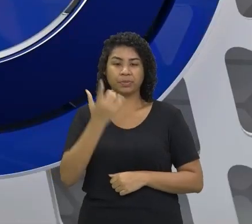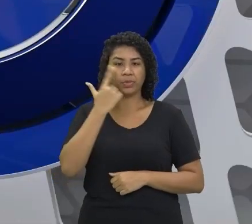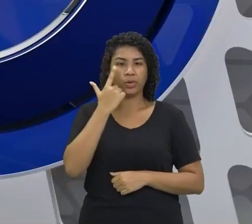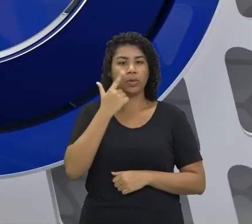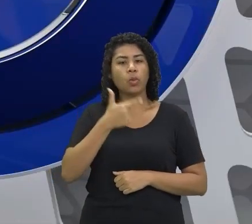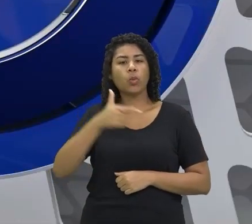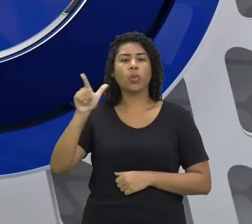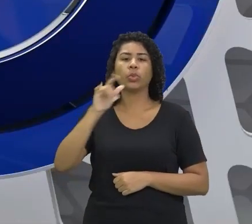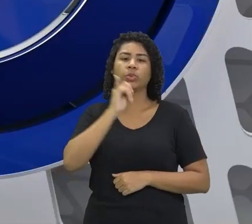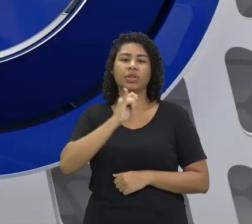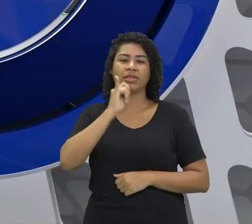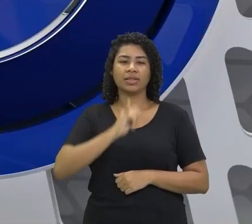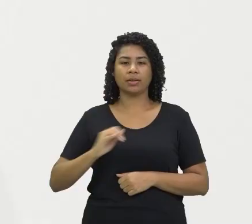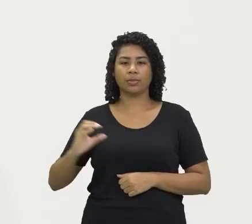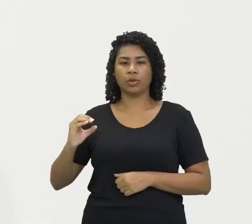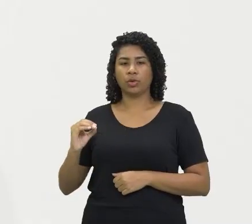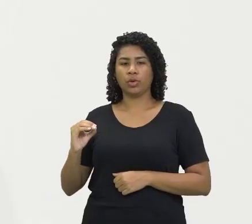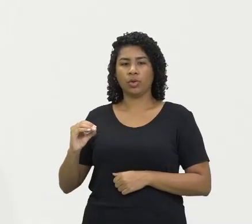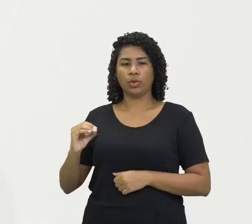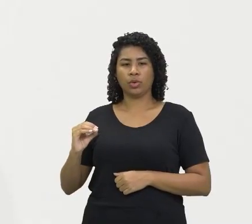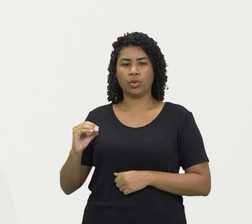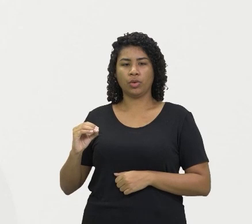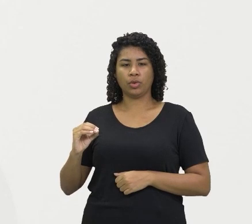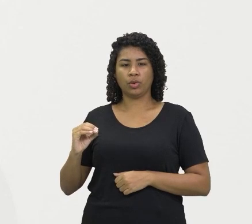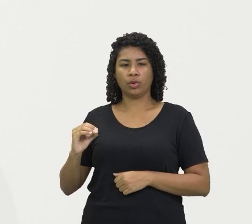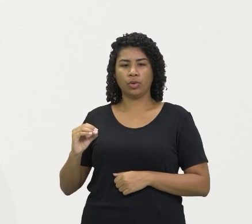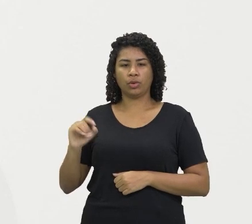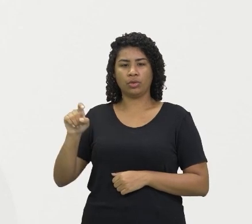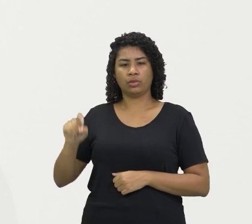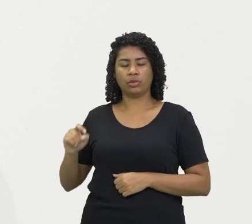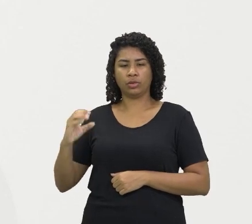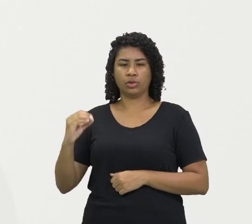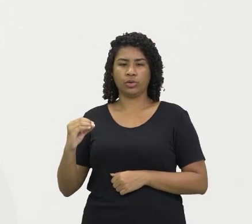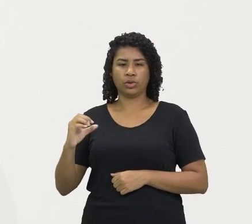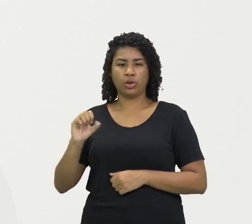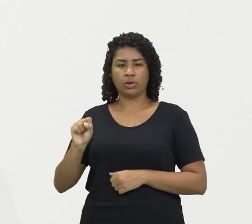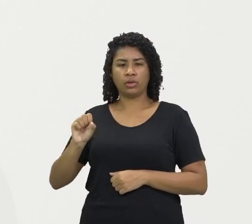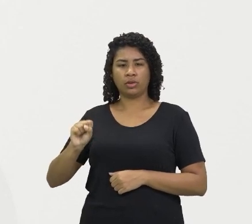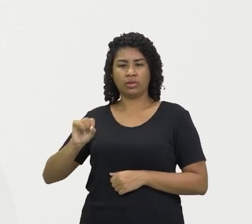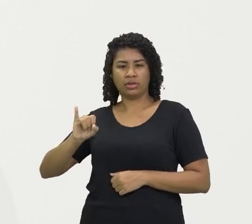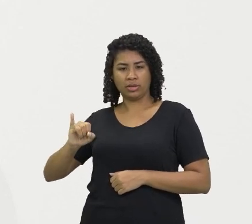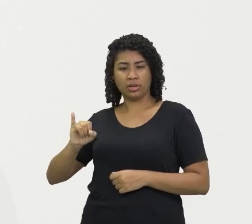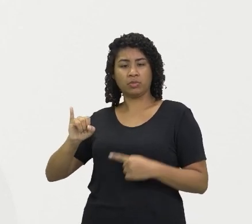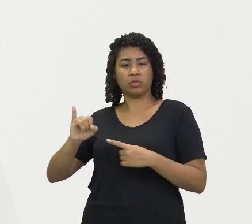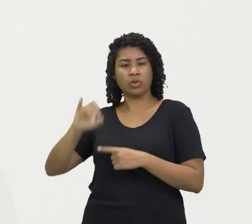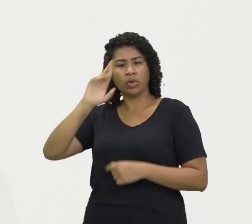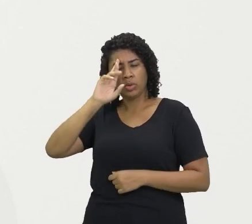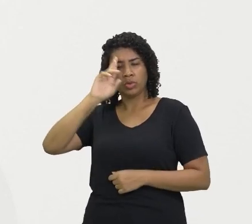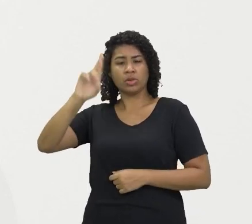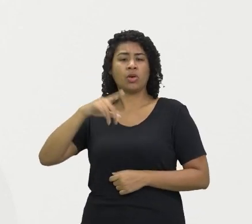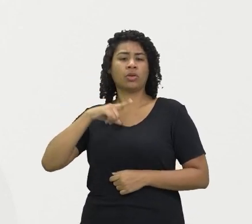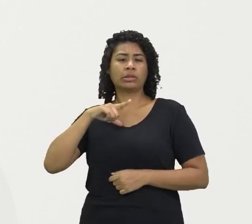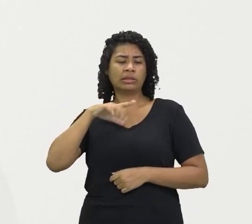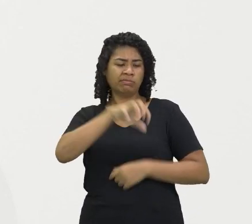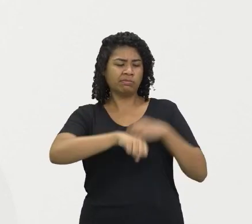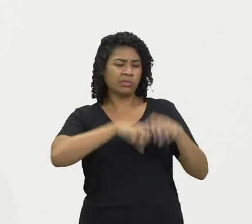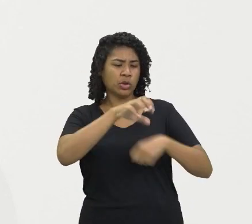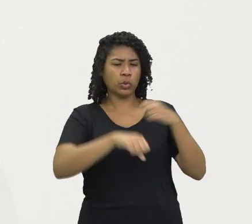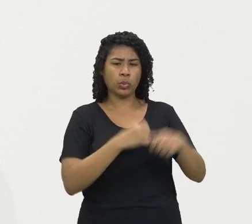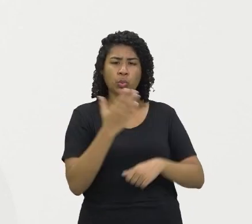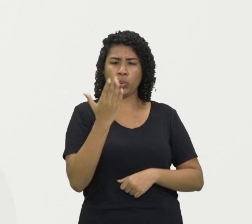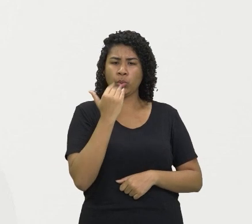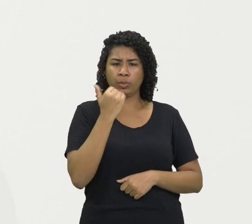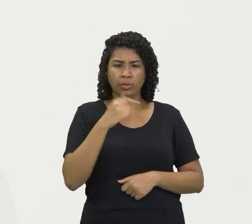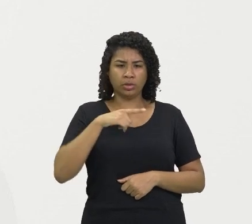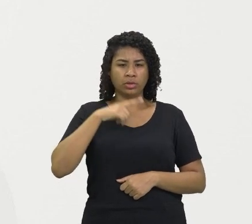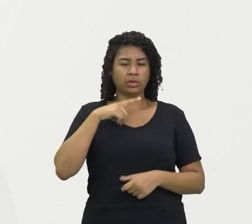exemplo aqui. Oxóssi como o senhor da caça que usa somente uma flecha, né? Para quem, na